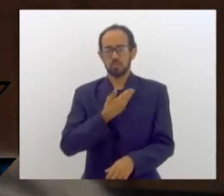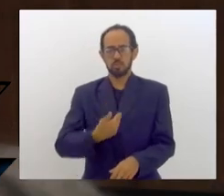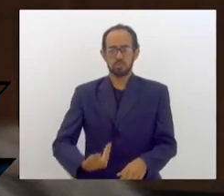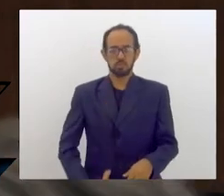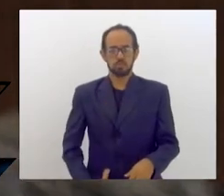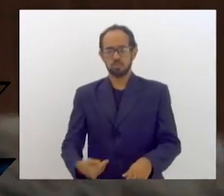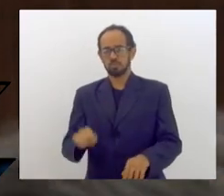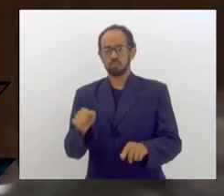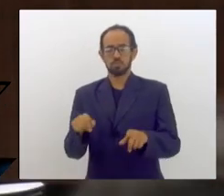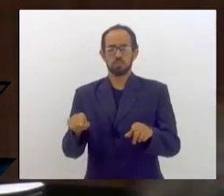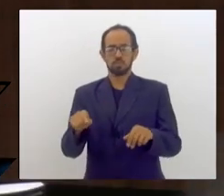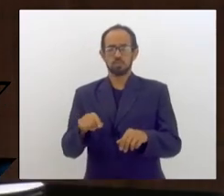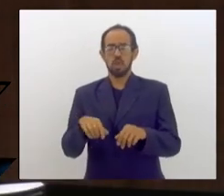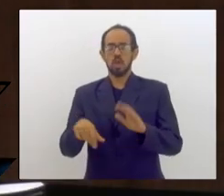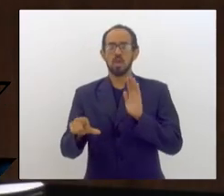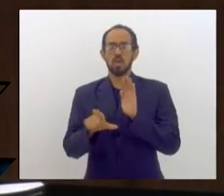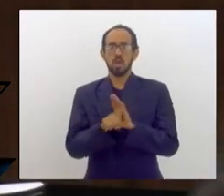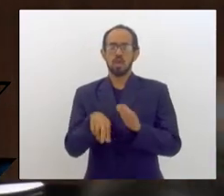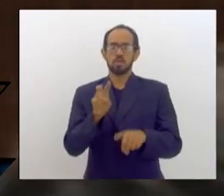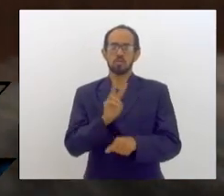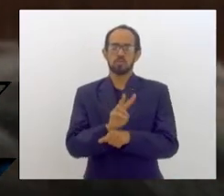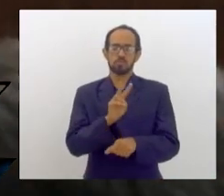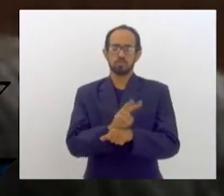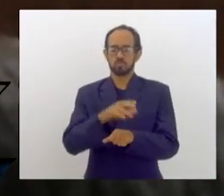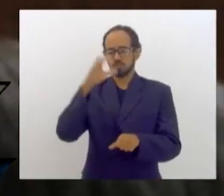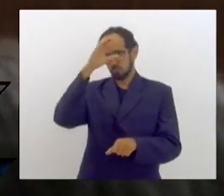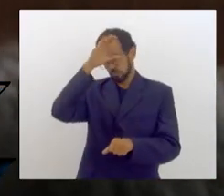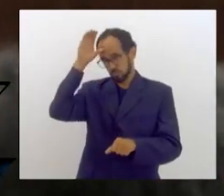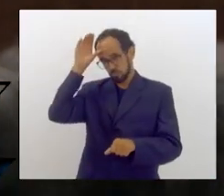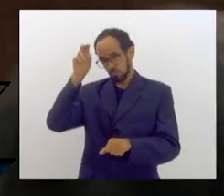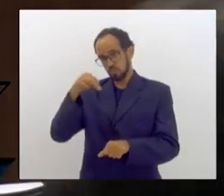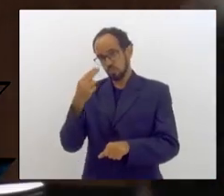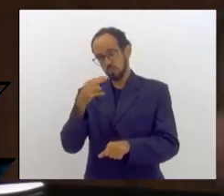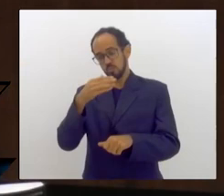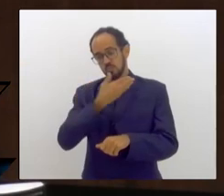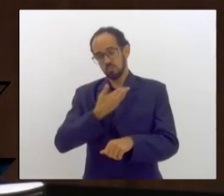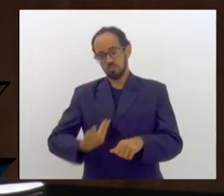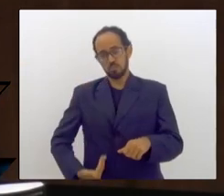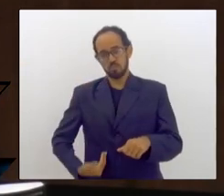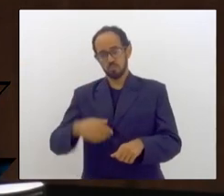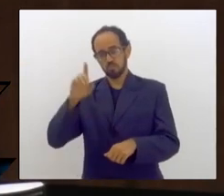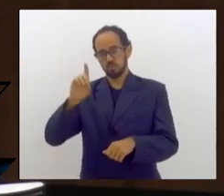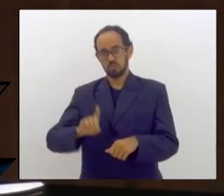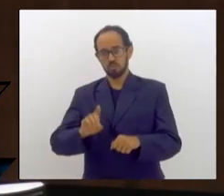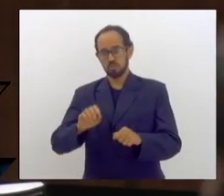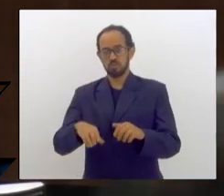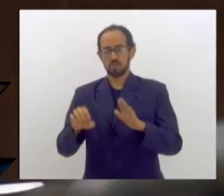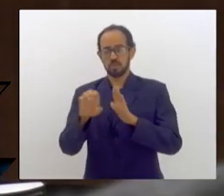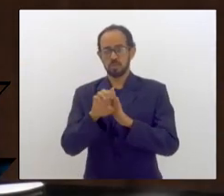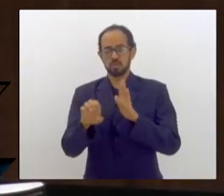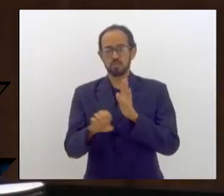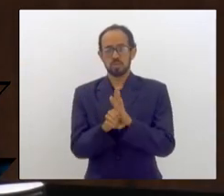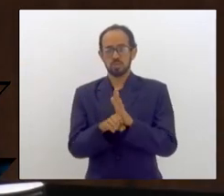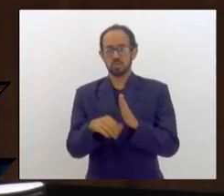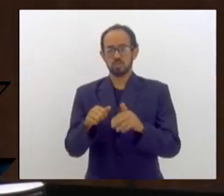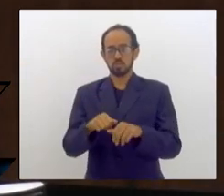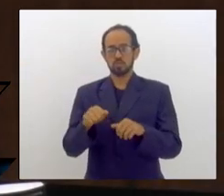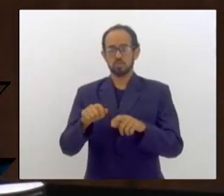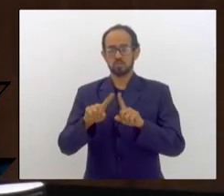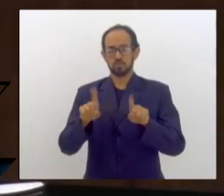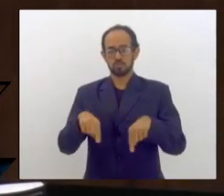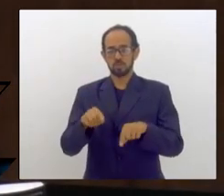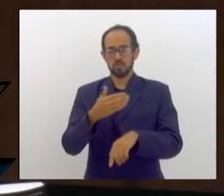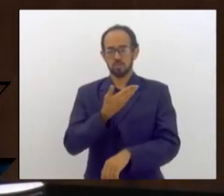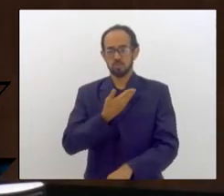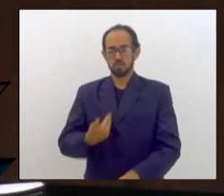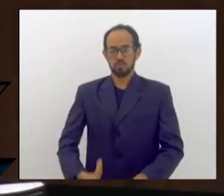tratar de um hospital público, o diretor estará sujeito às sanções previstas no Estatuto do Servidor Público do Estado do Rio de Janeiro. A